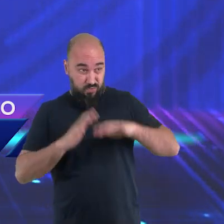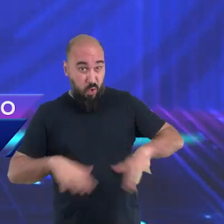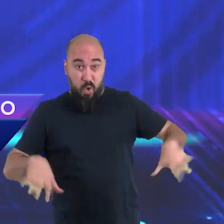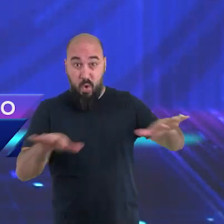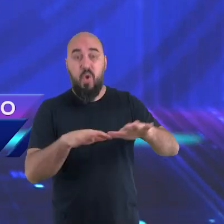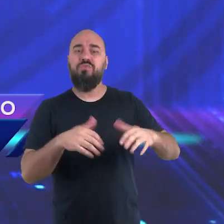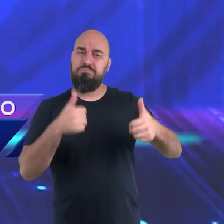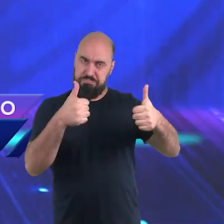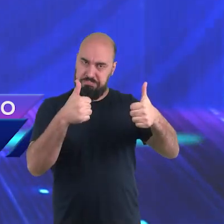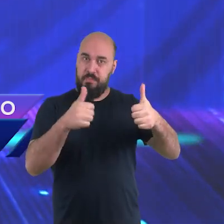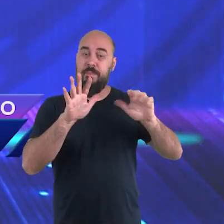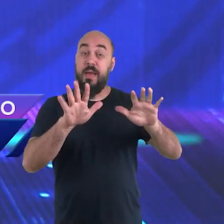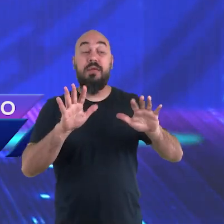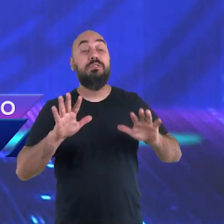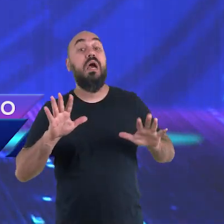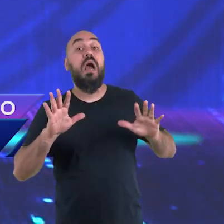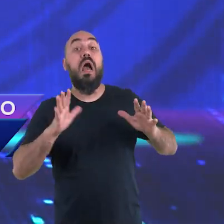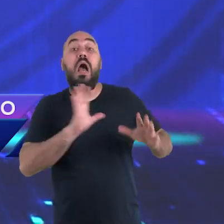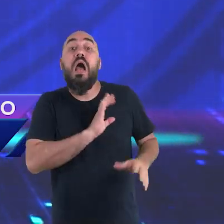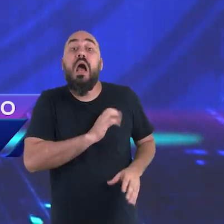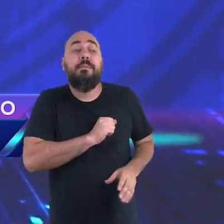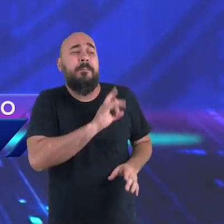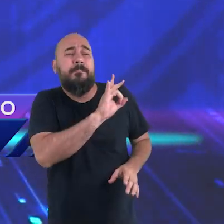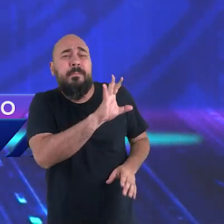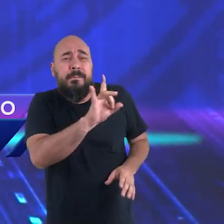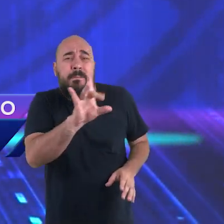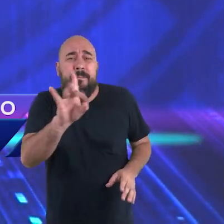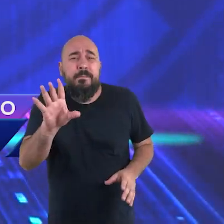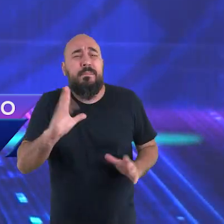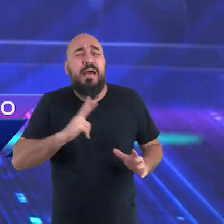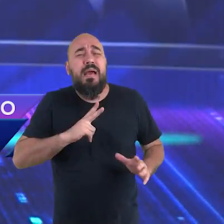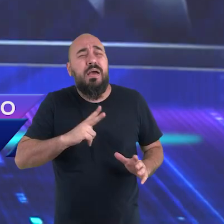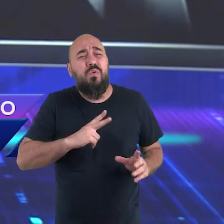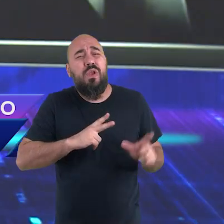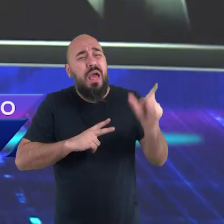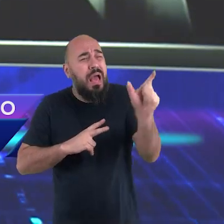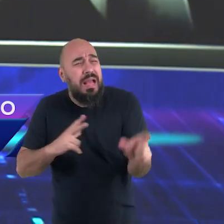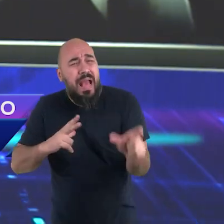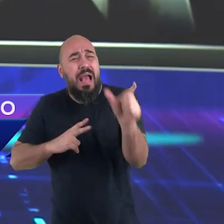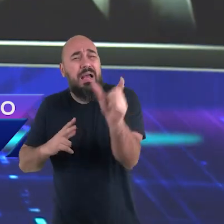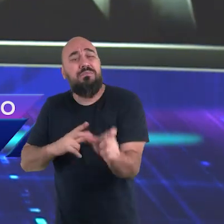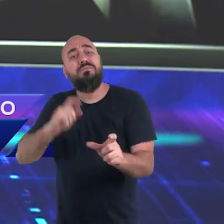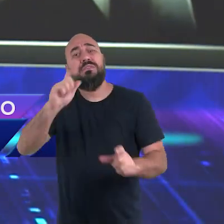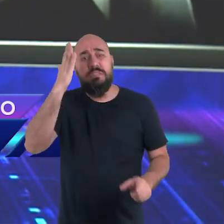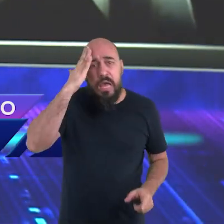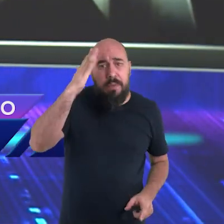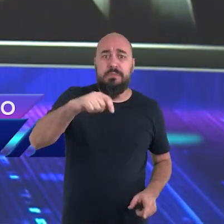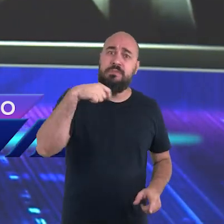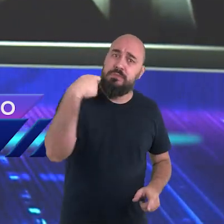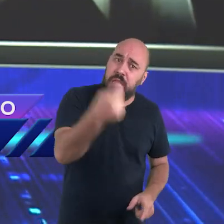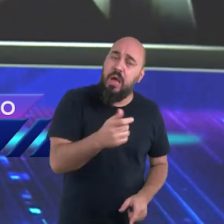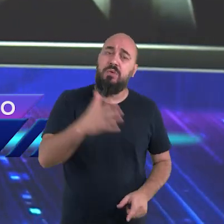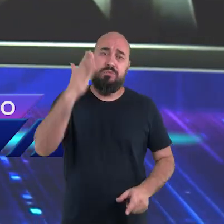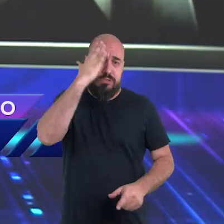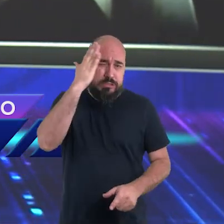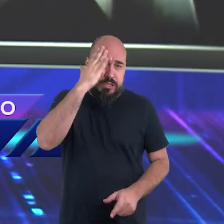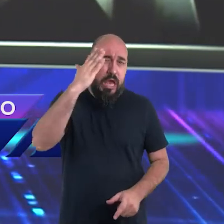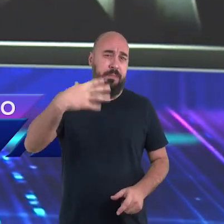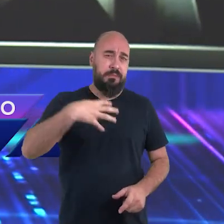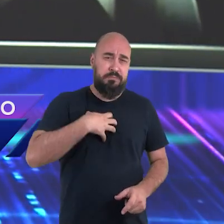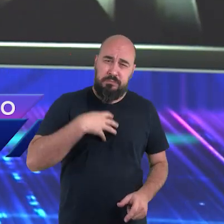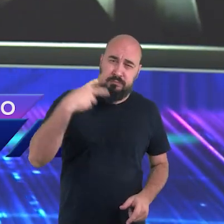ele ama no particular. Ele ama no individual. Deus sabe quem você é, Deus sabe seu nome, Deus sabe onde você mora,